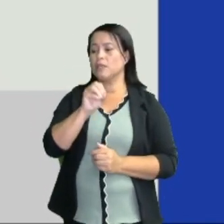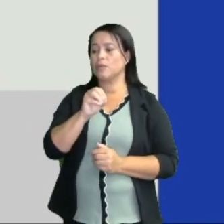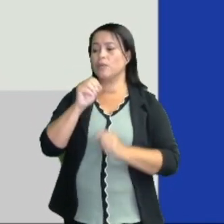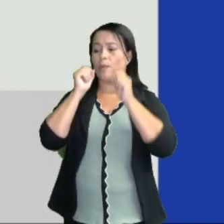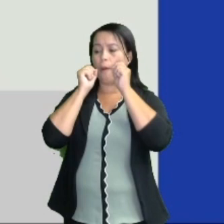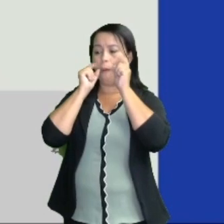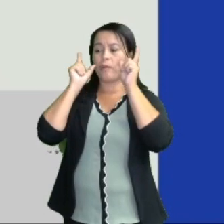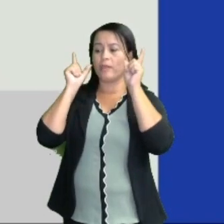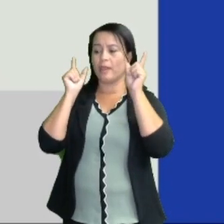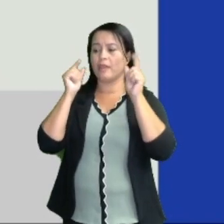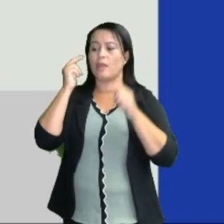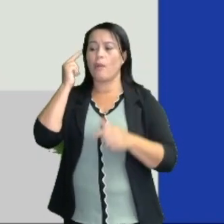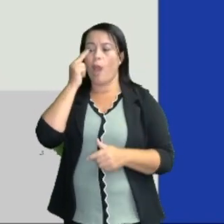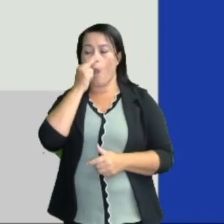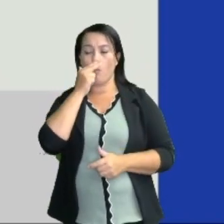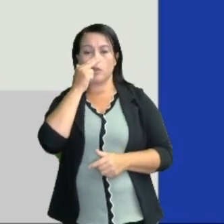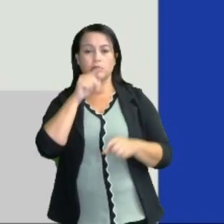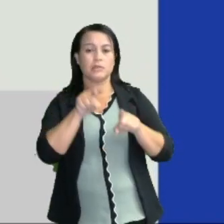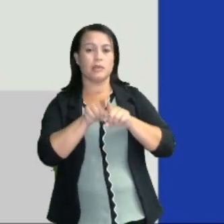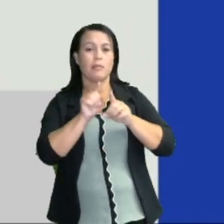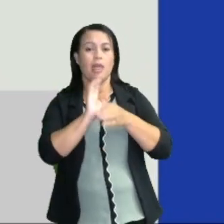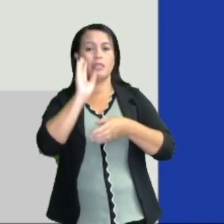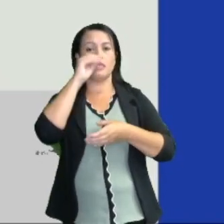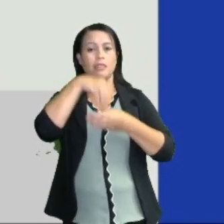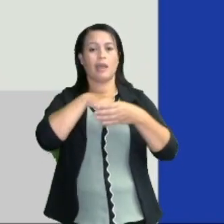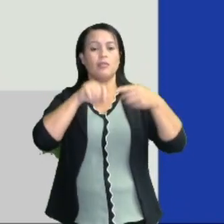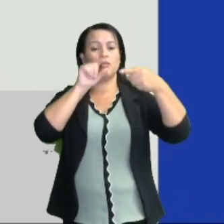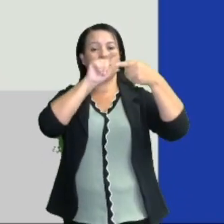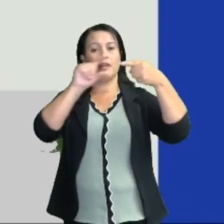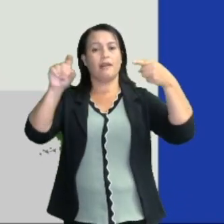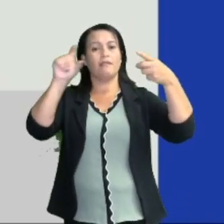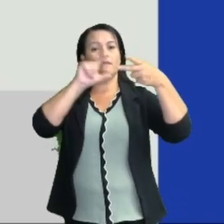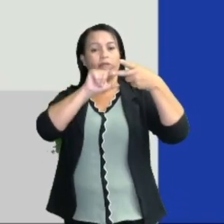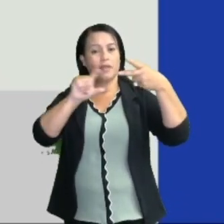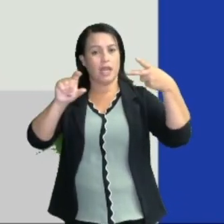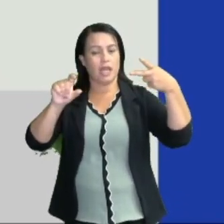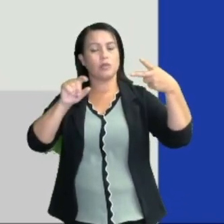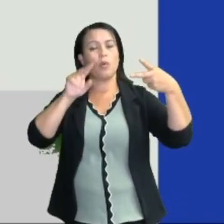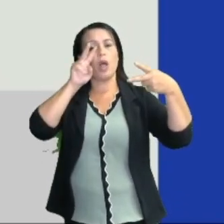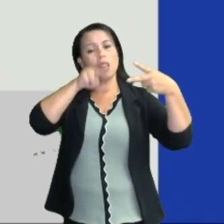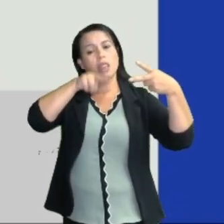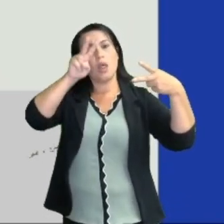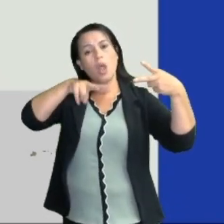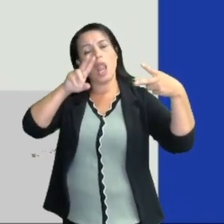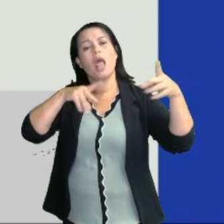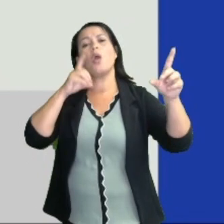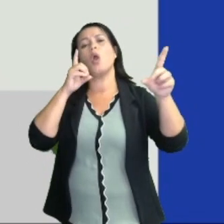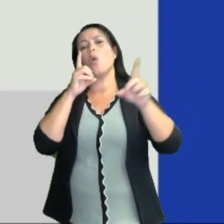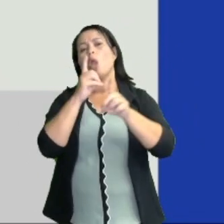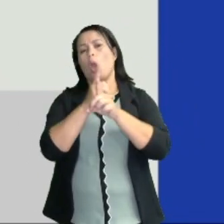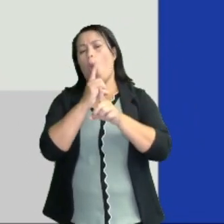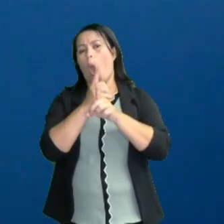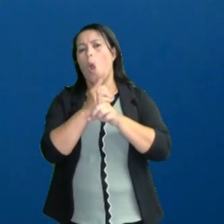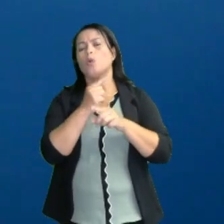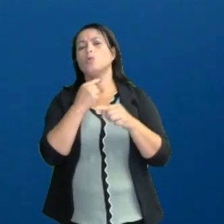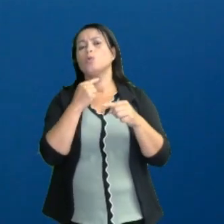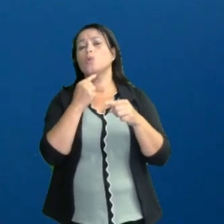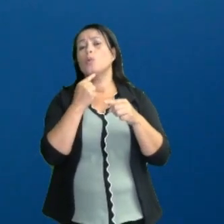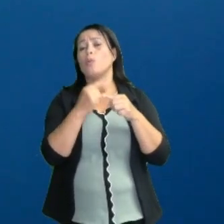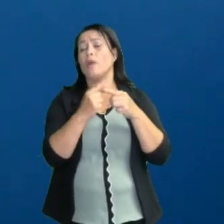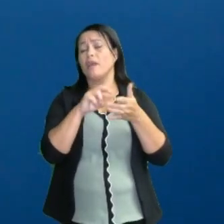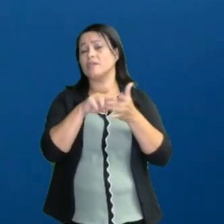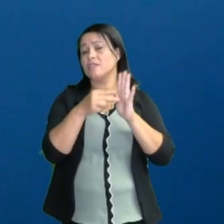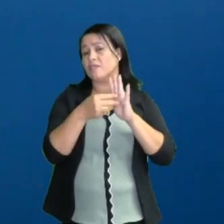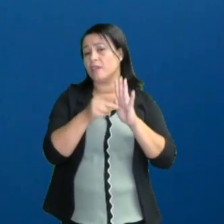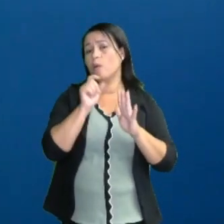meu direito a seu favor. Então, dentro da frase, quando eu leio a frase, eu vou conseguir identificar o que é que ela